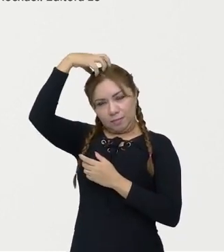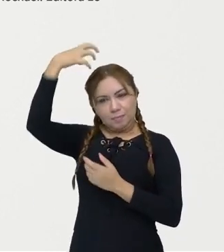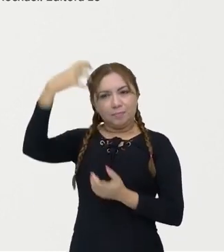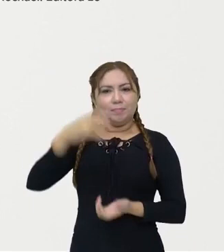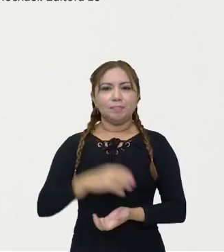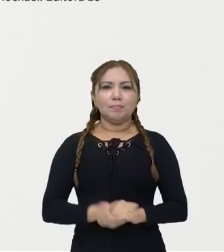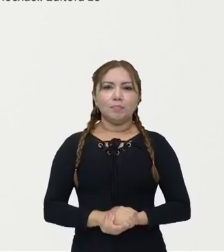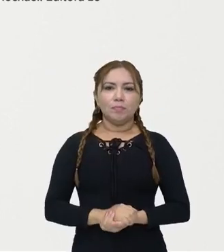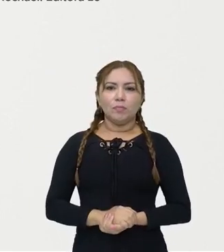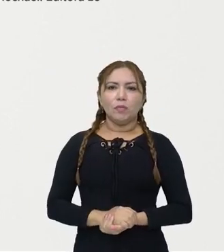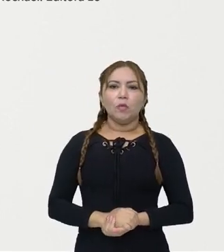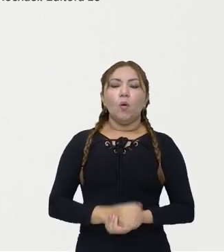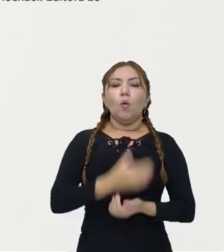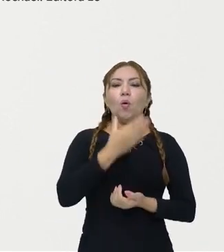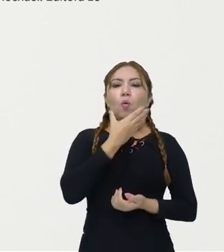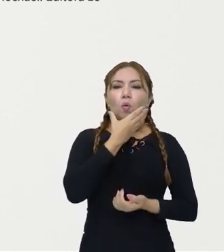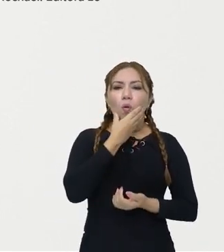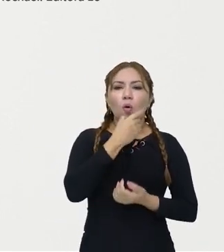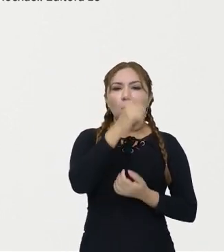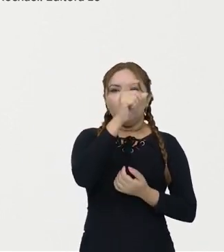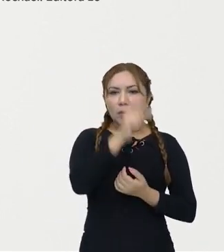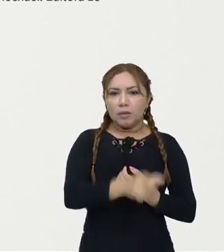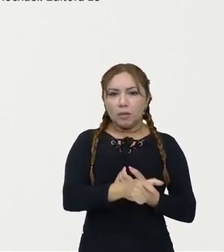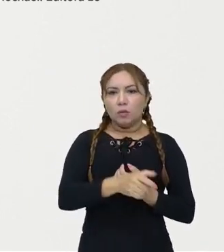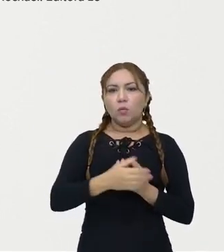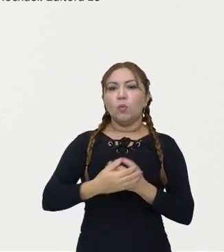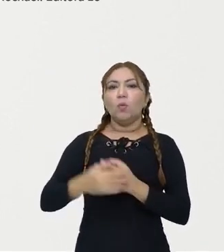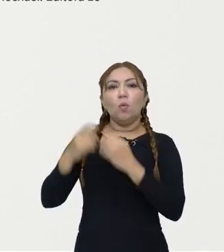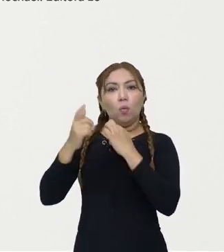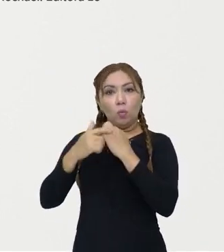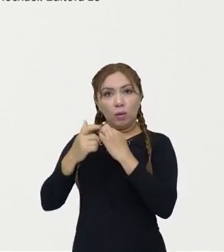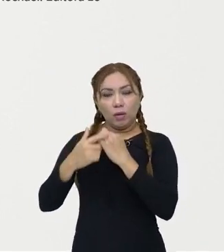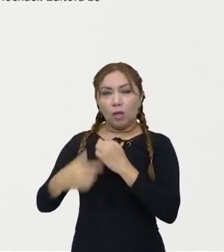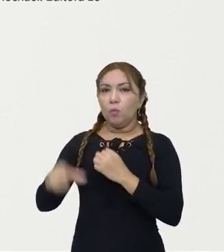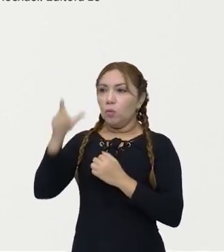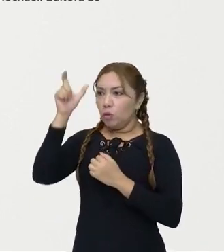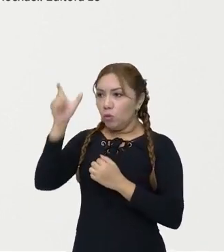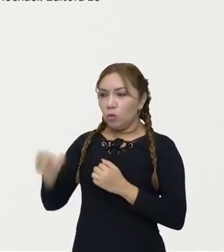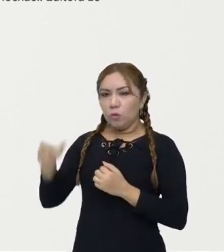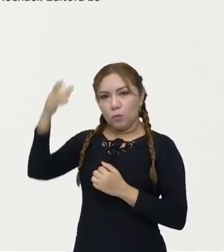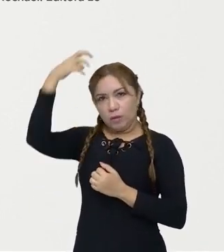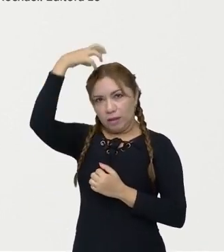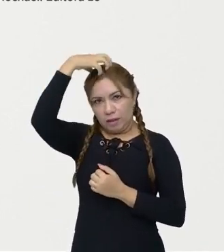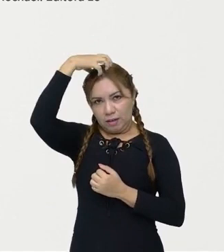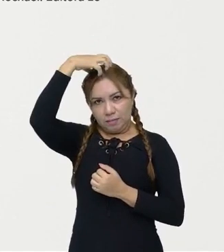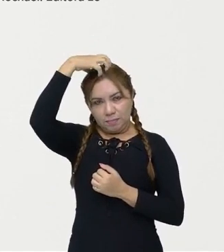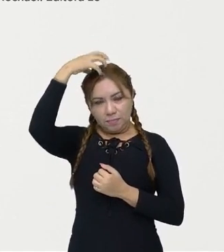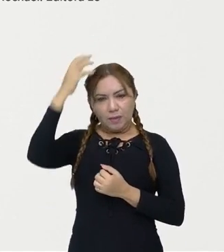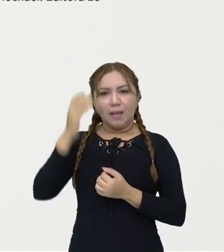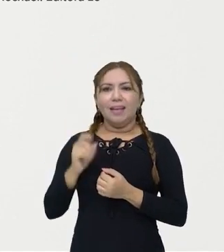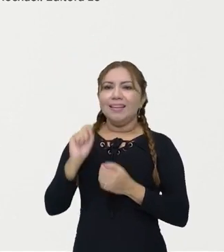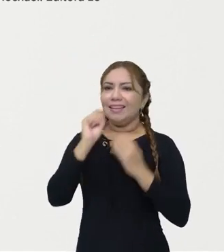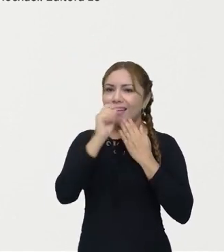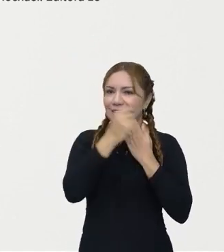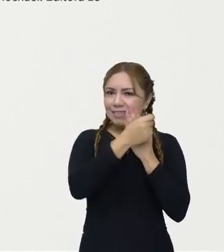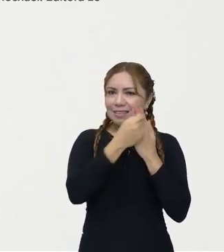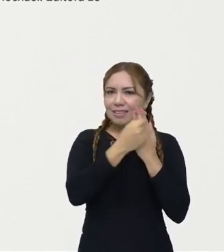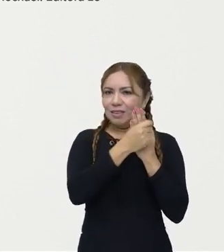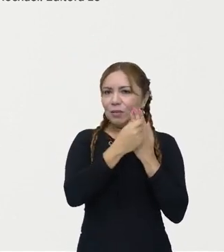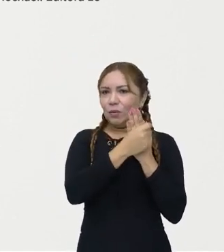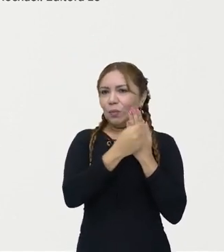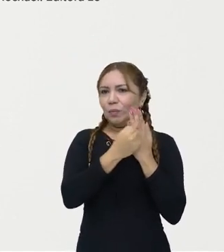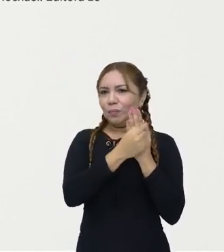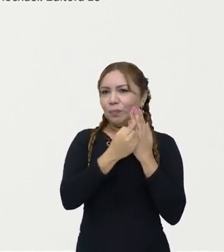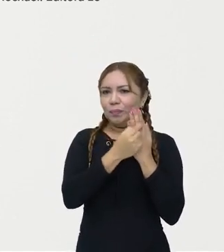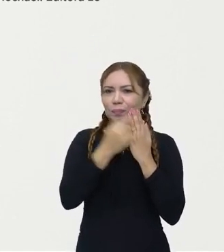o pescador, o anel e o rei, que está escrito bem aqui em cima.